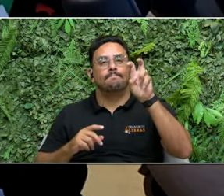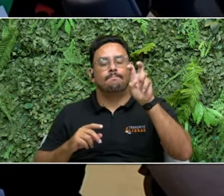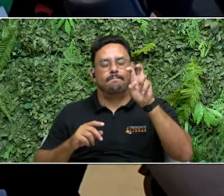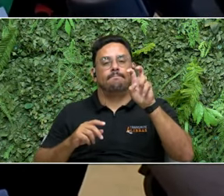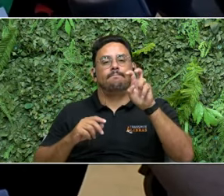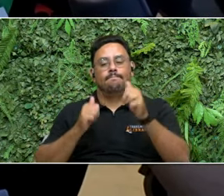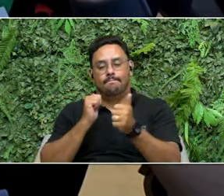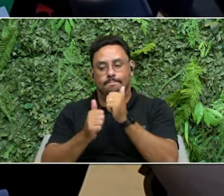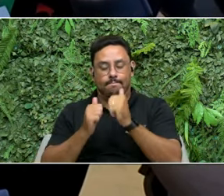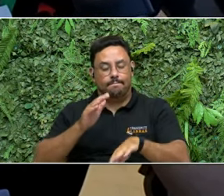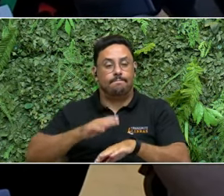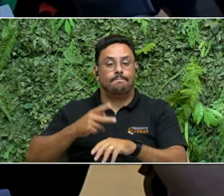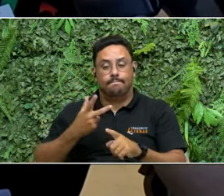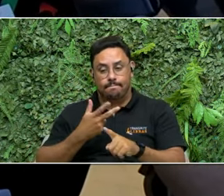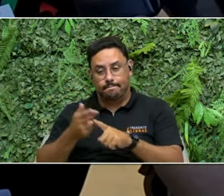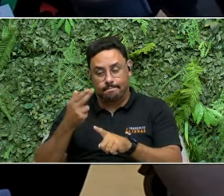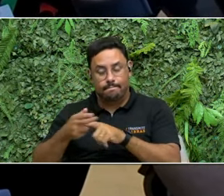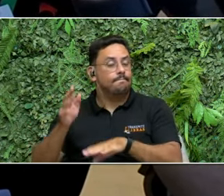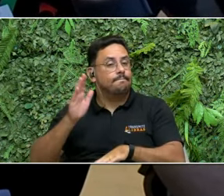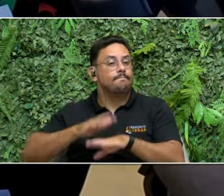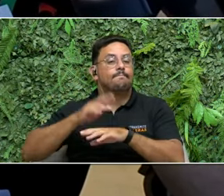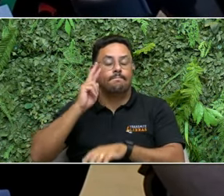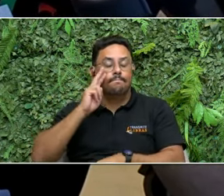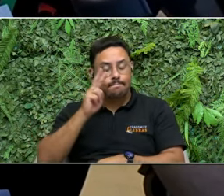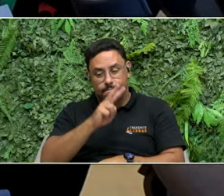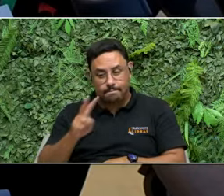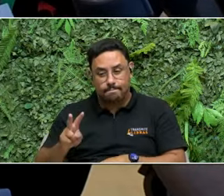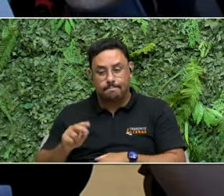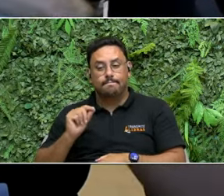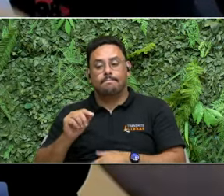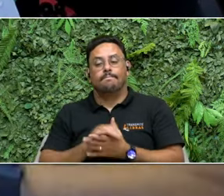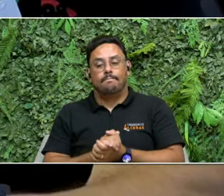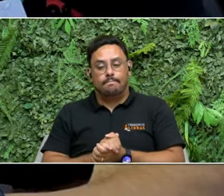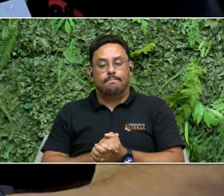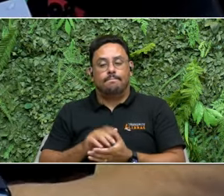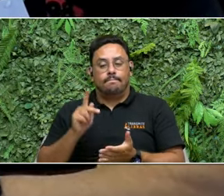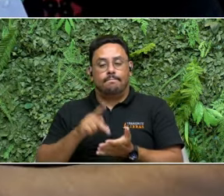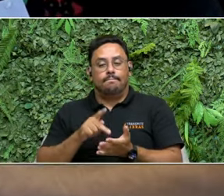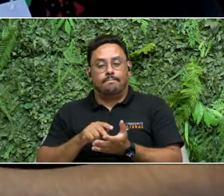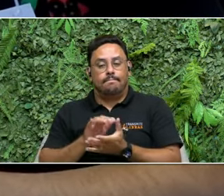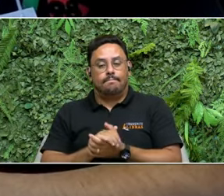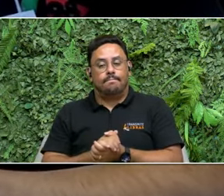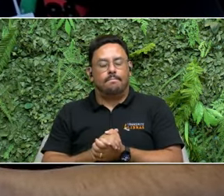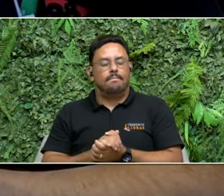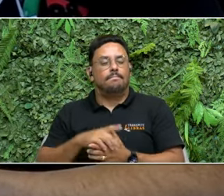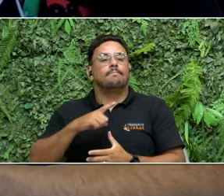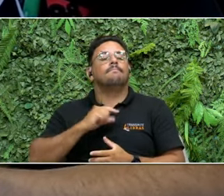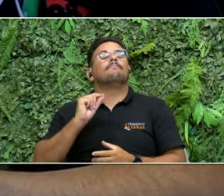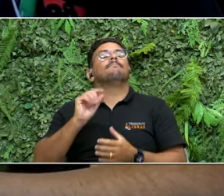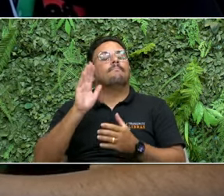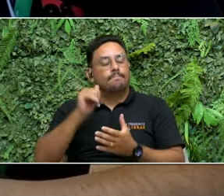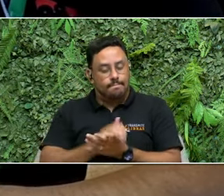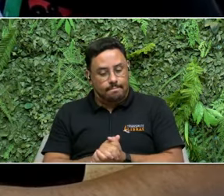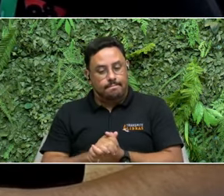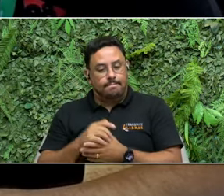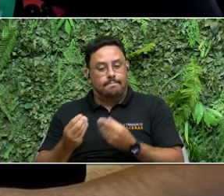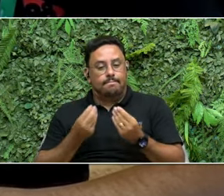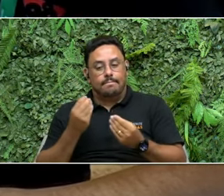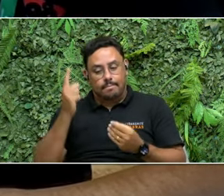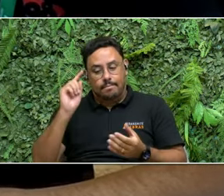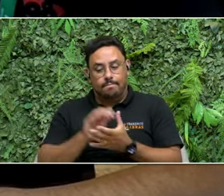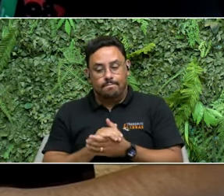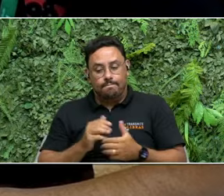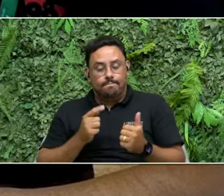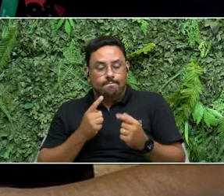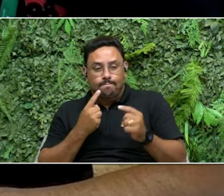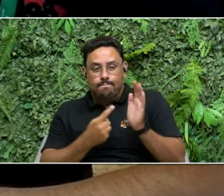mais decisivo né que que que você viu né madeira aí isso e sem dúvida e ele tem essa essa não só essa